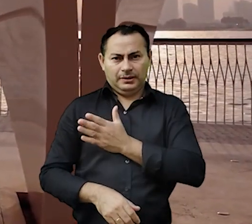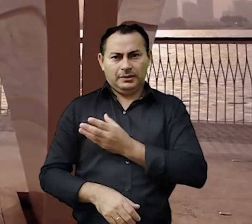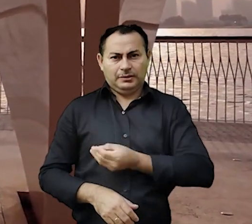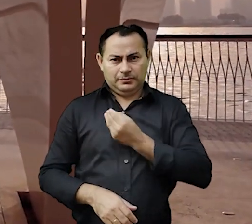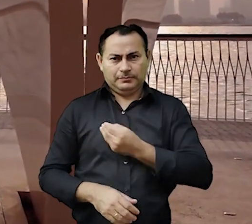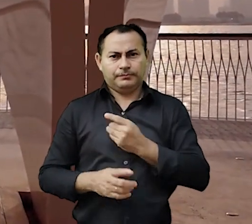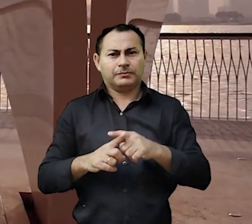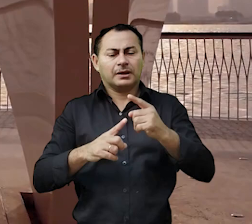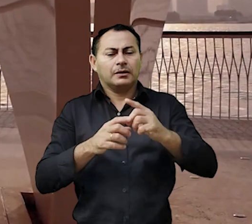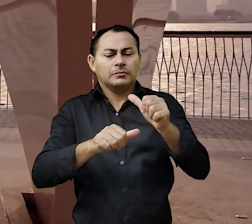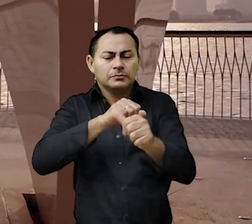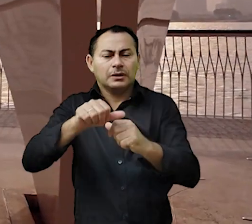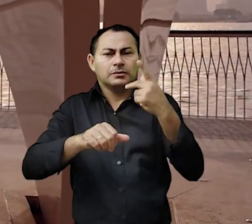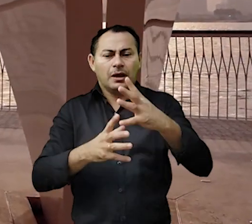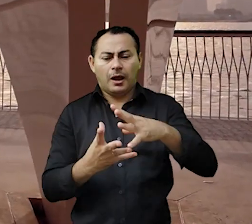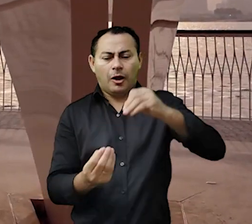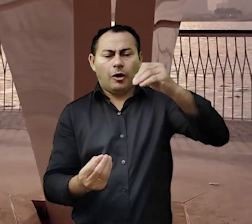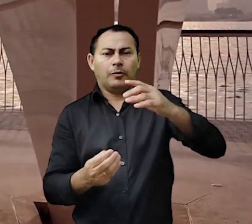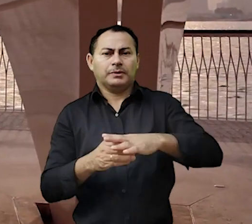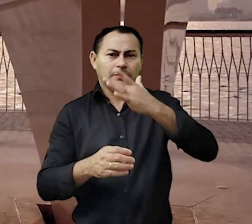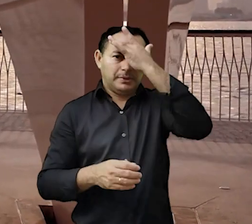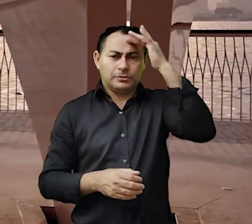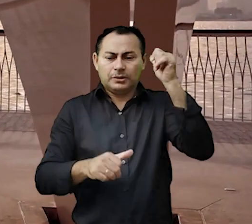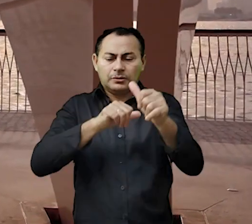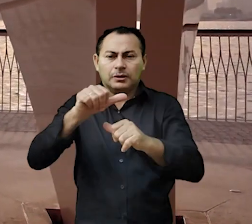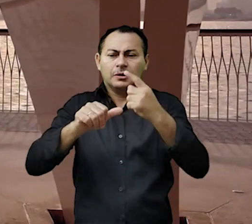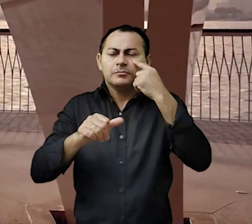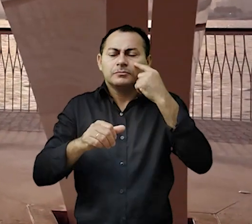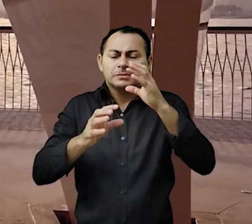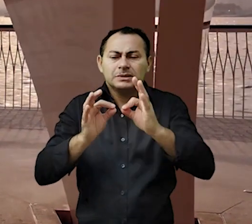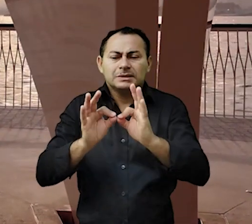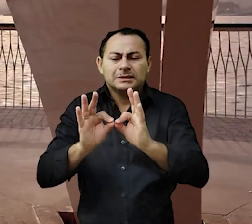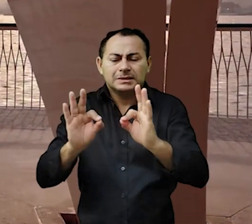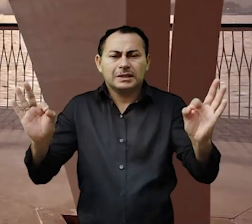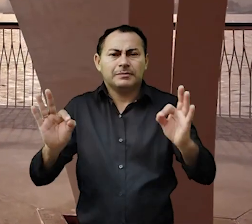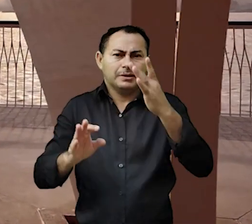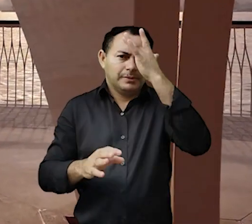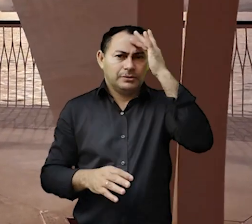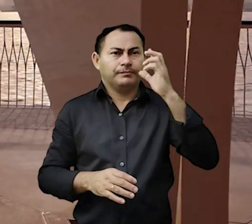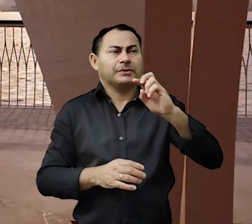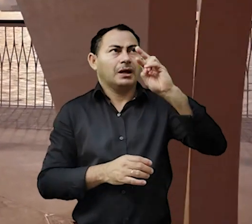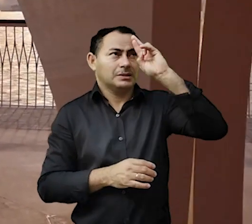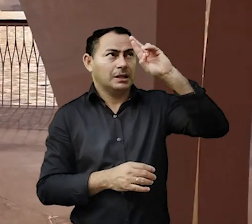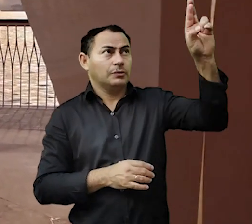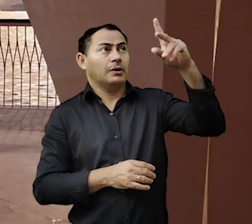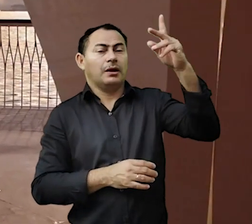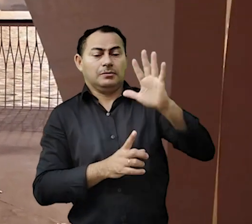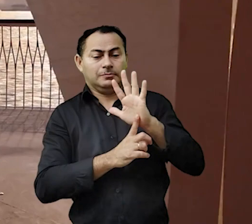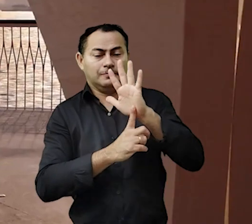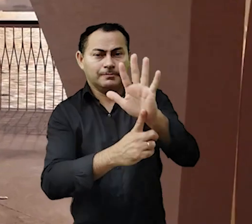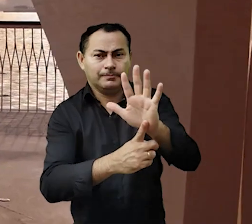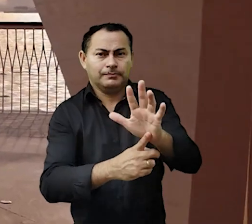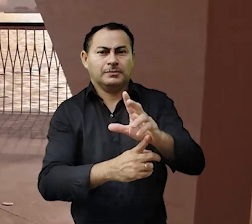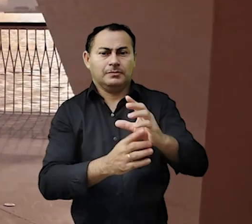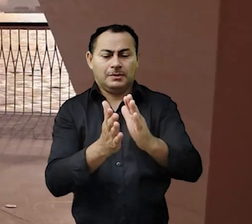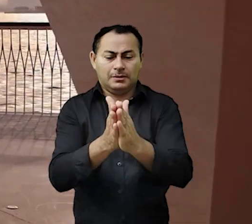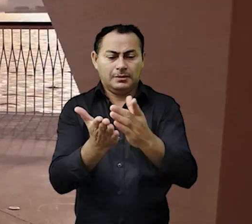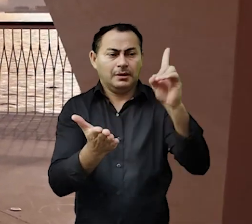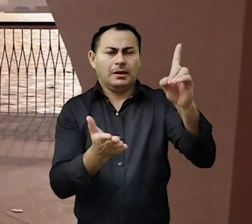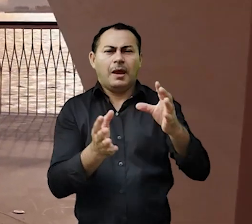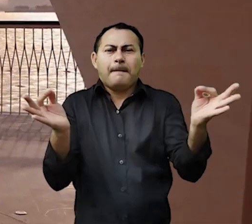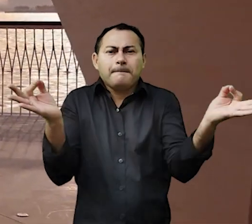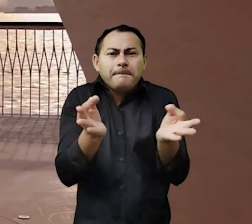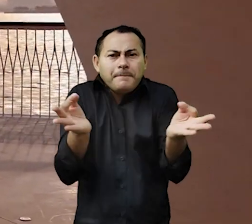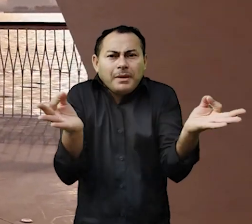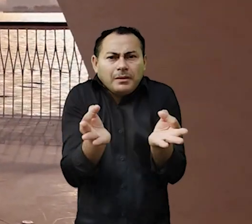do homem e iluminar seus olhos e tornar o simples em sábio. Ah, Senhor, sua revelação através das